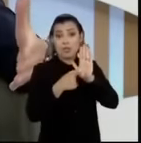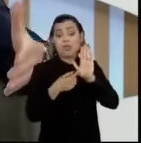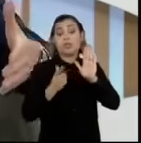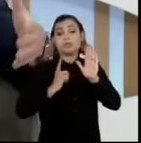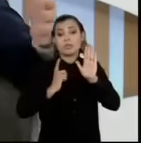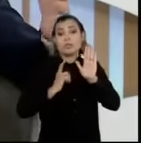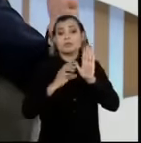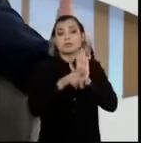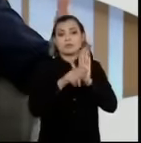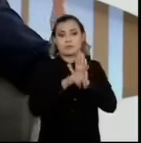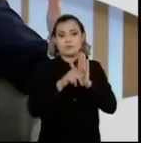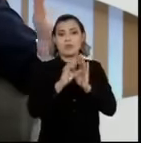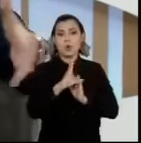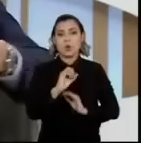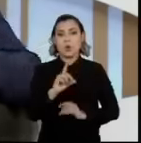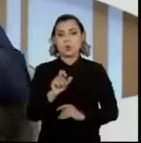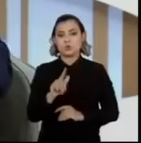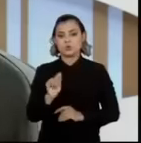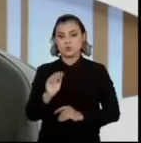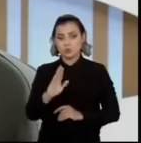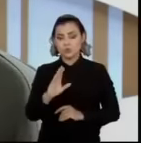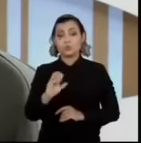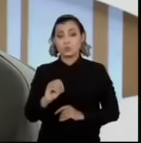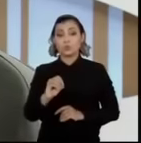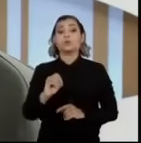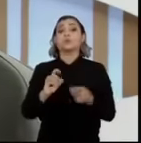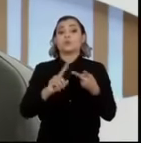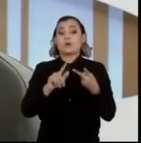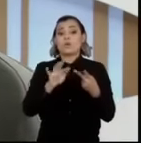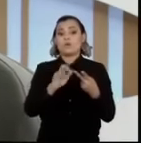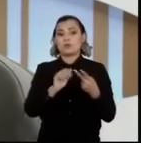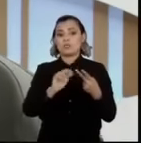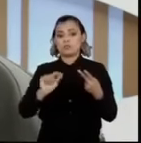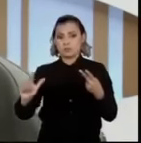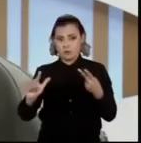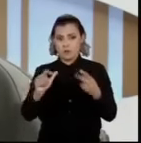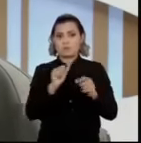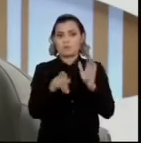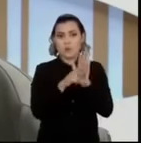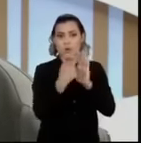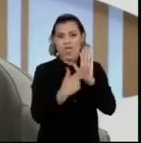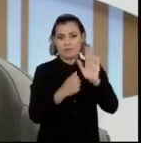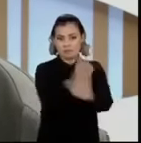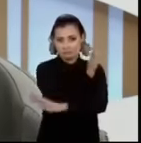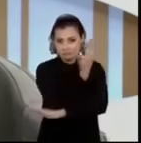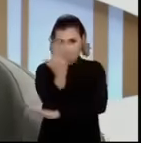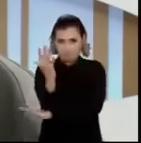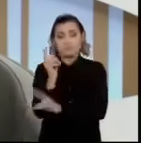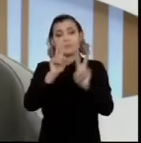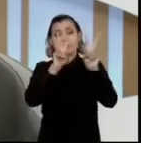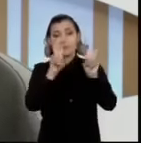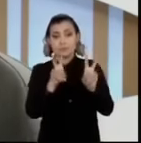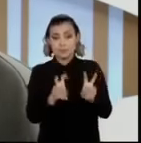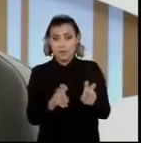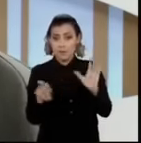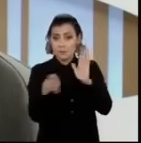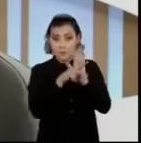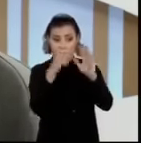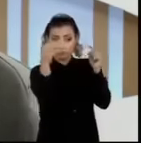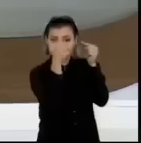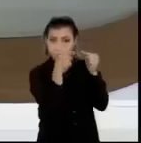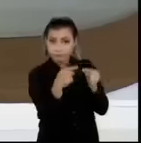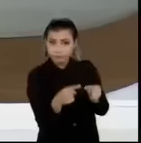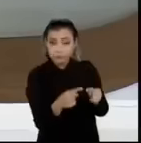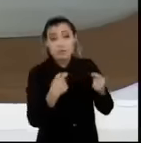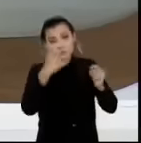que é o Código Florestal, que é uma boa norma. Nós temos, por outro lado, outros regulamentos aplicáveis também ao tema. Então, preciso muita parcimônia